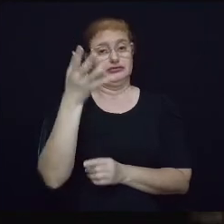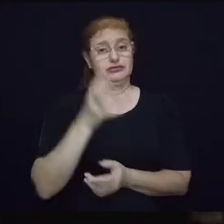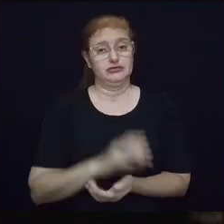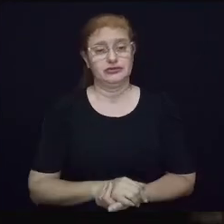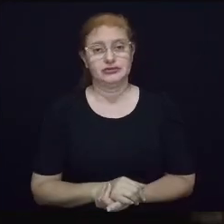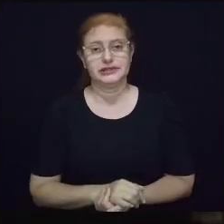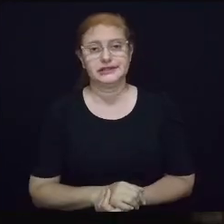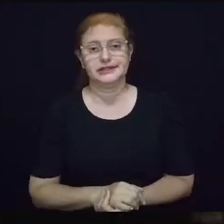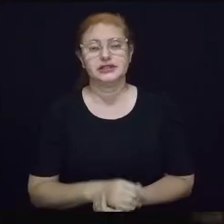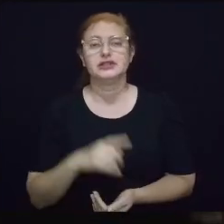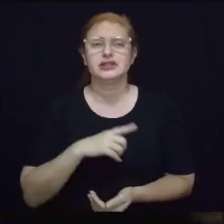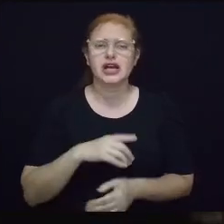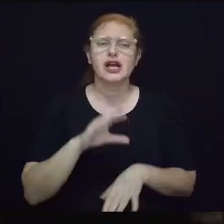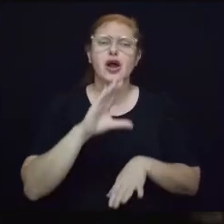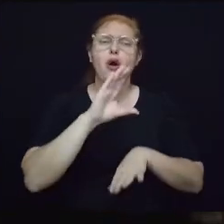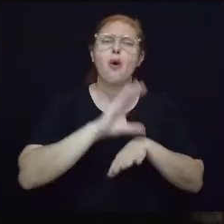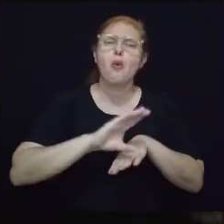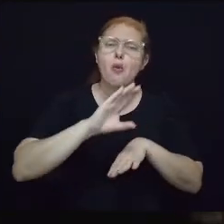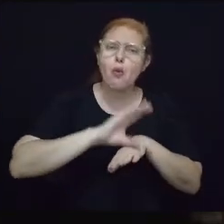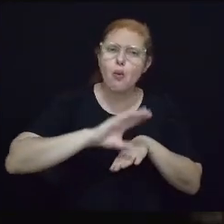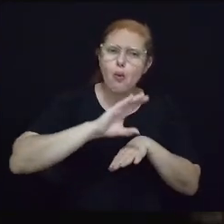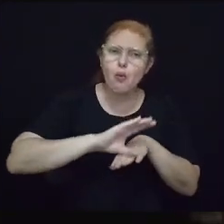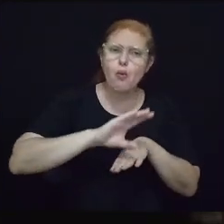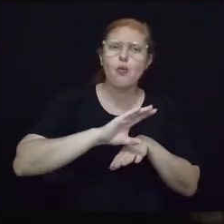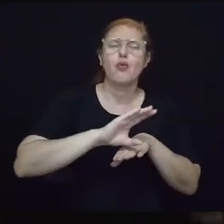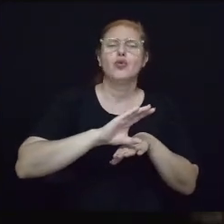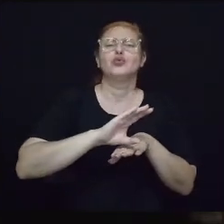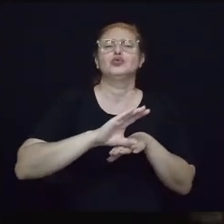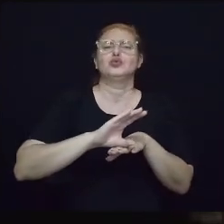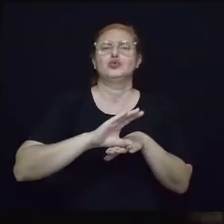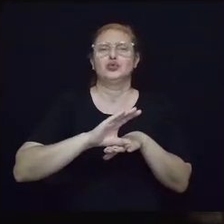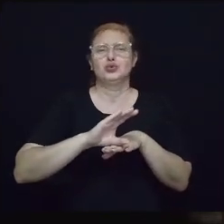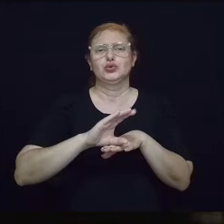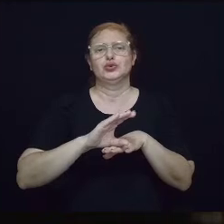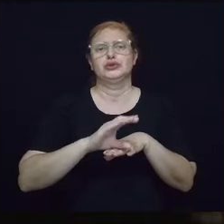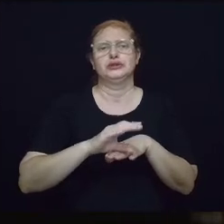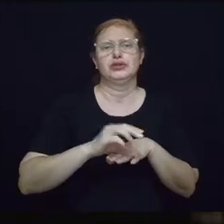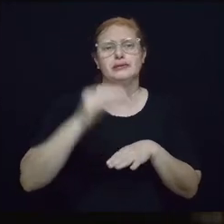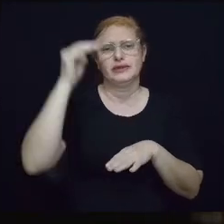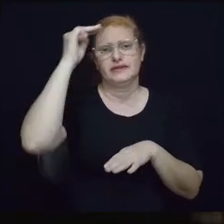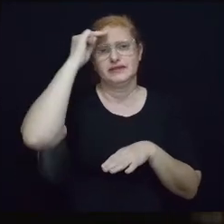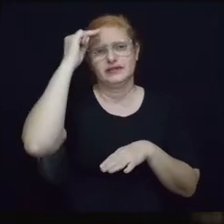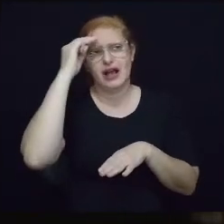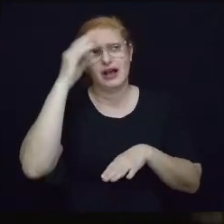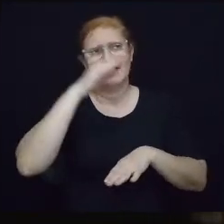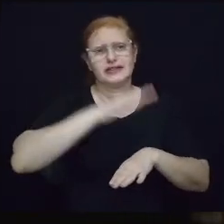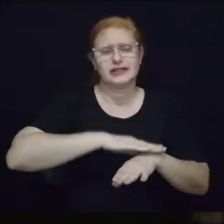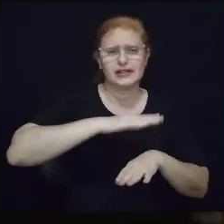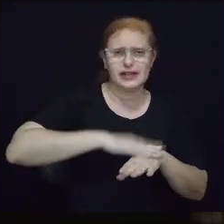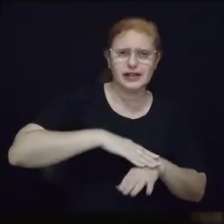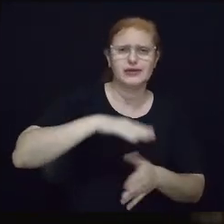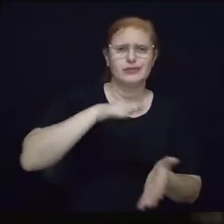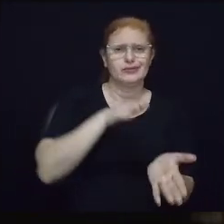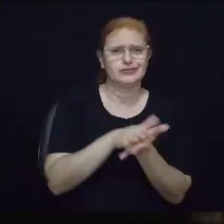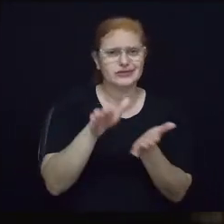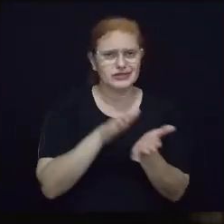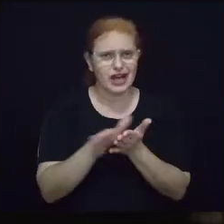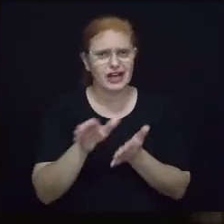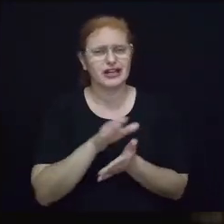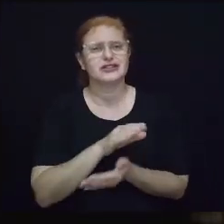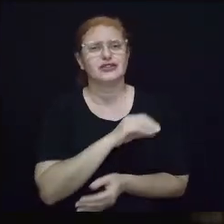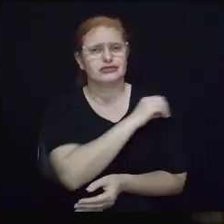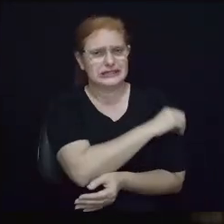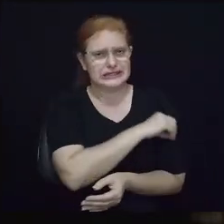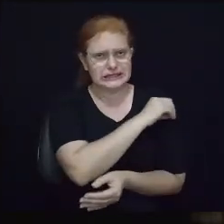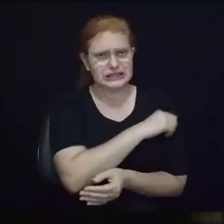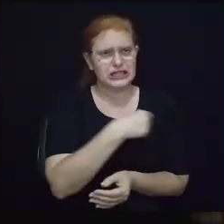E, bom, tem esses cursos, essas oficinas de hacks mentais, hacks isso, hack de tempo, produtividade. E eu